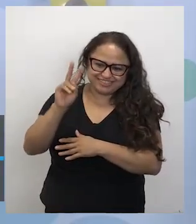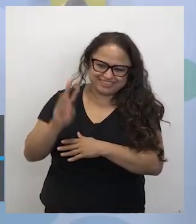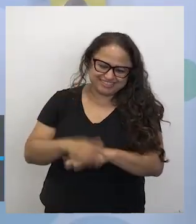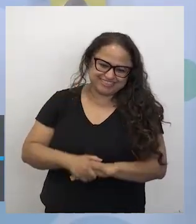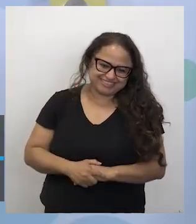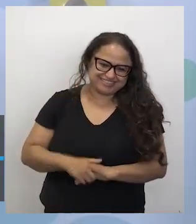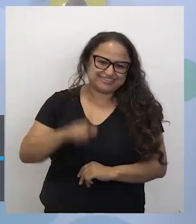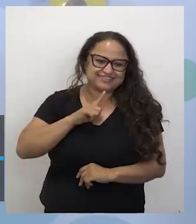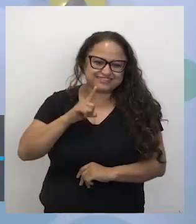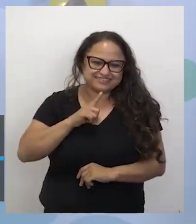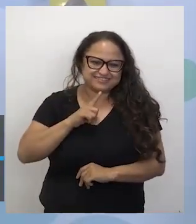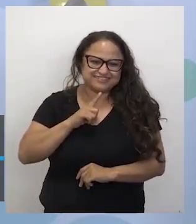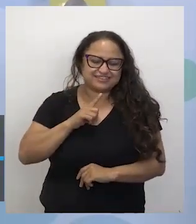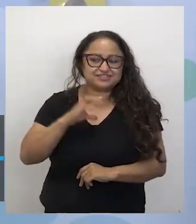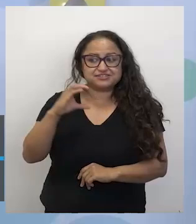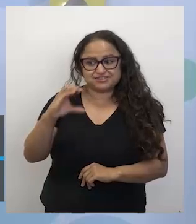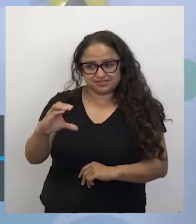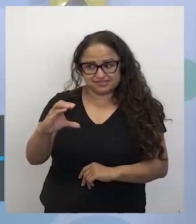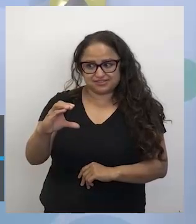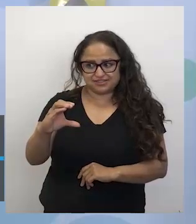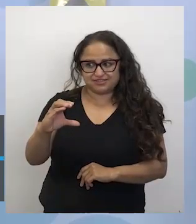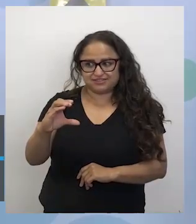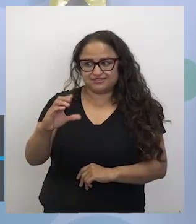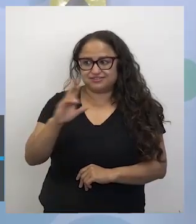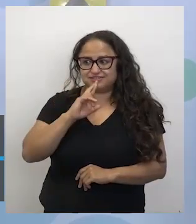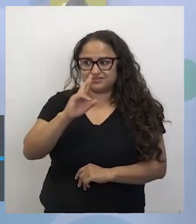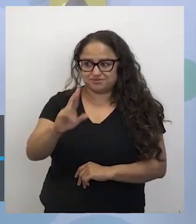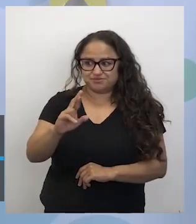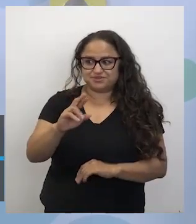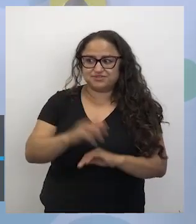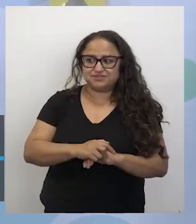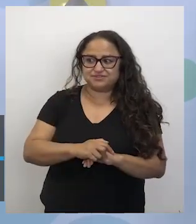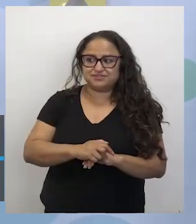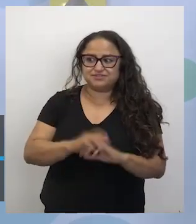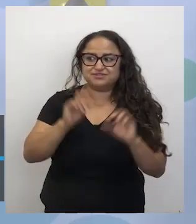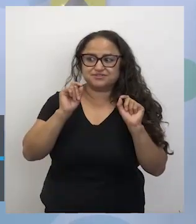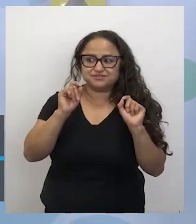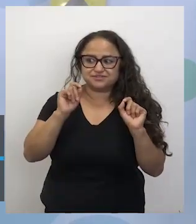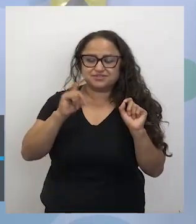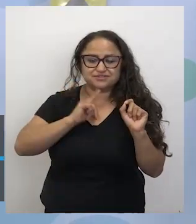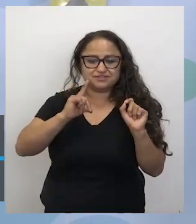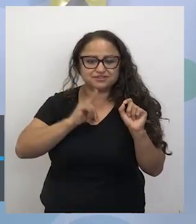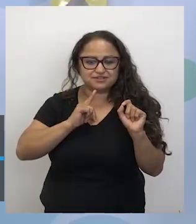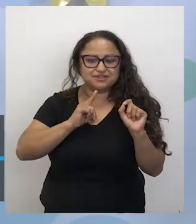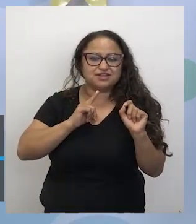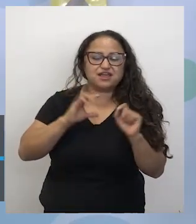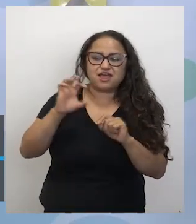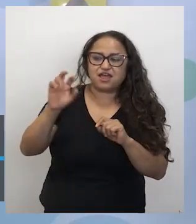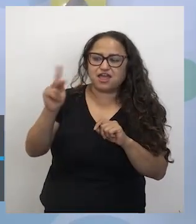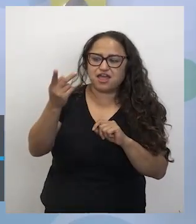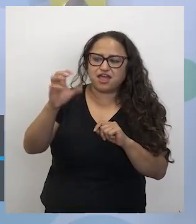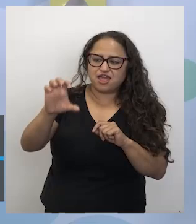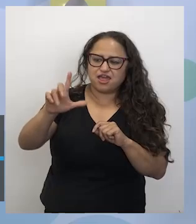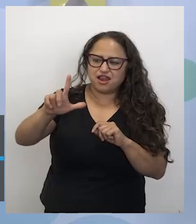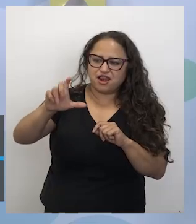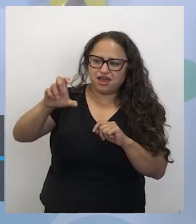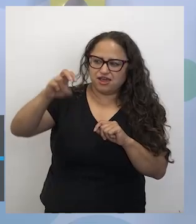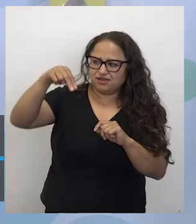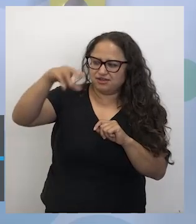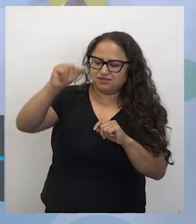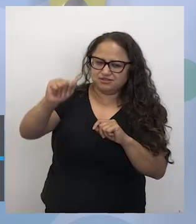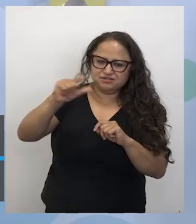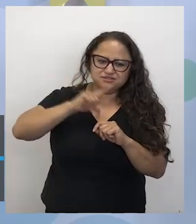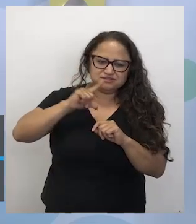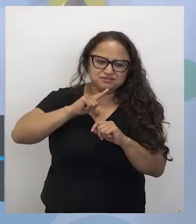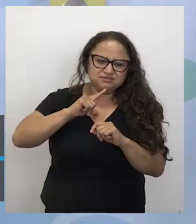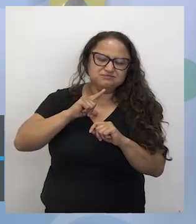maioria é Ceifa. C. C aqui em peso. Tem até a aluna do Joana Helena aqui também, né, do terceiro A também colocou C.